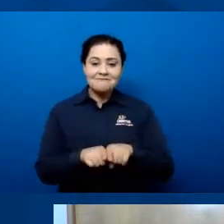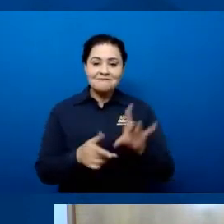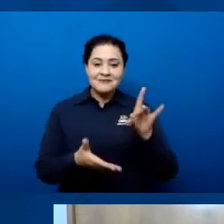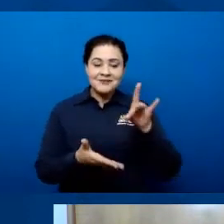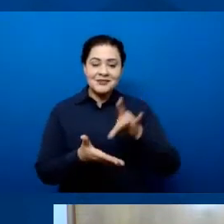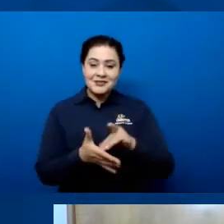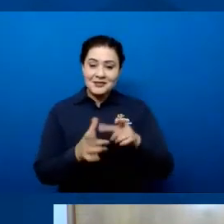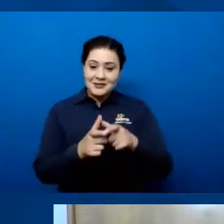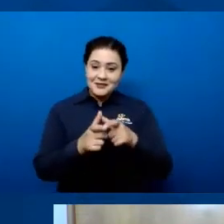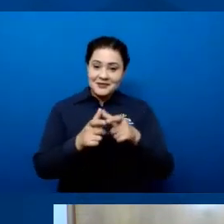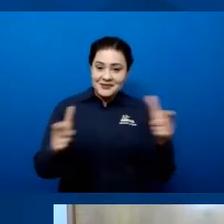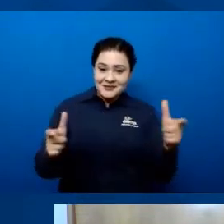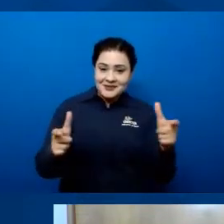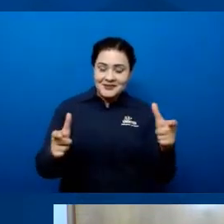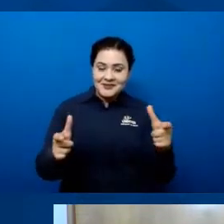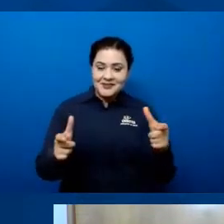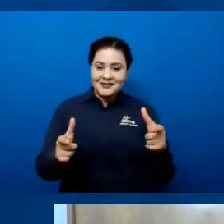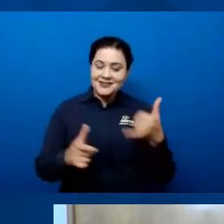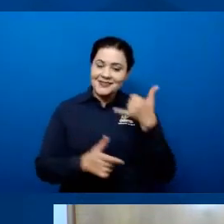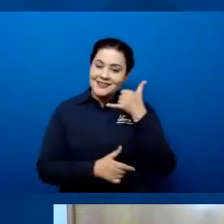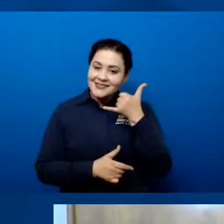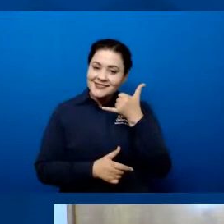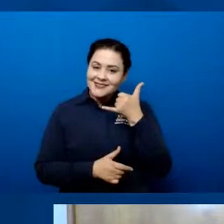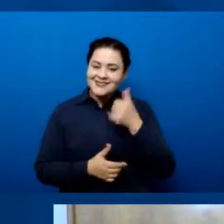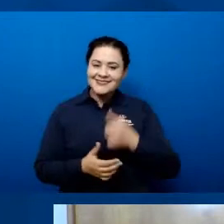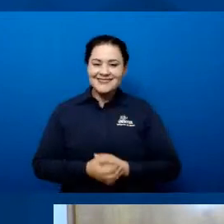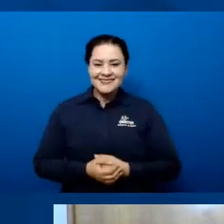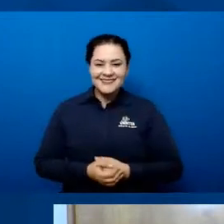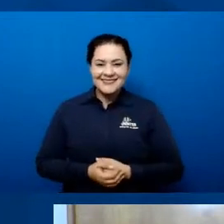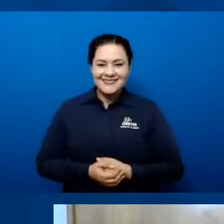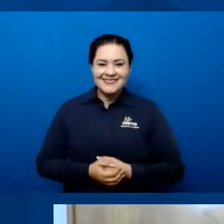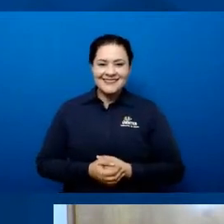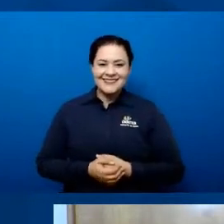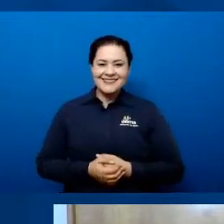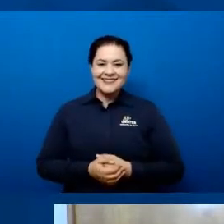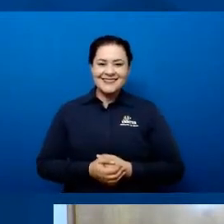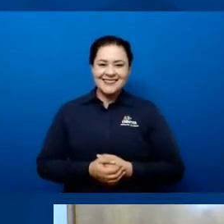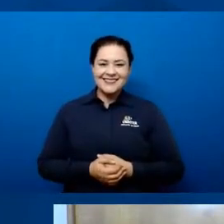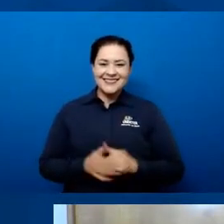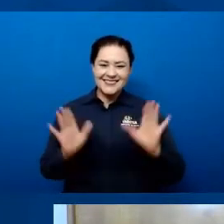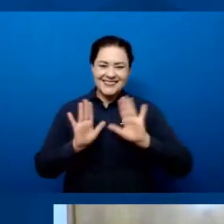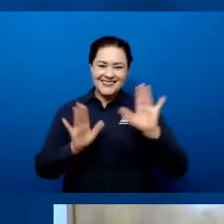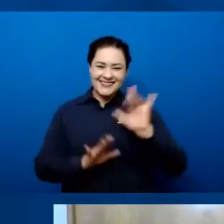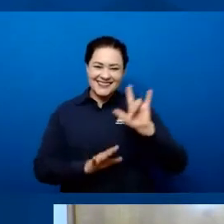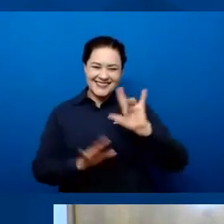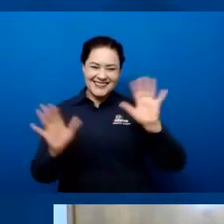realidade aumentada, né? Com seus telefones mais tarde. Até mais. Tchau.